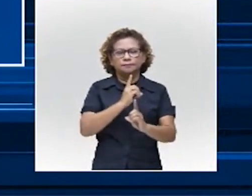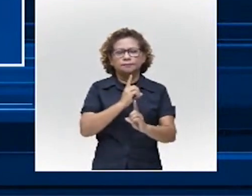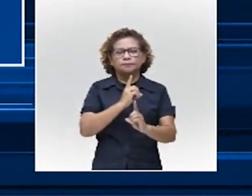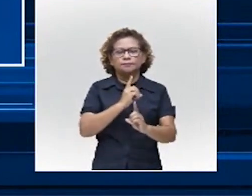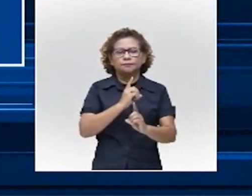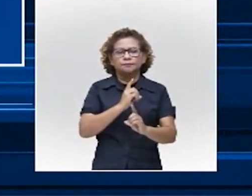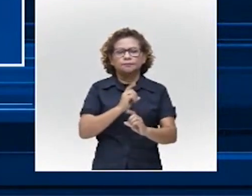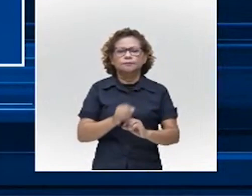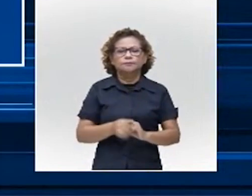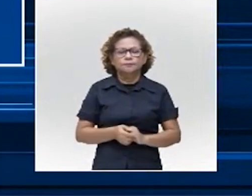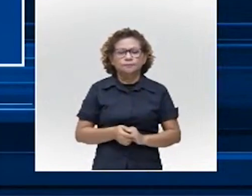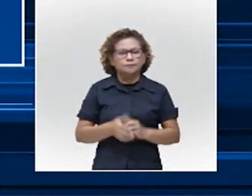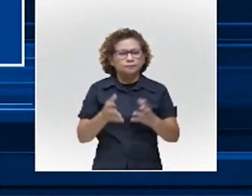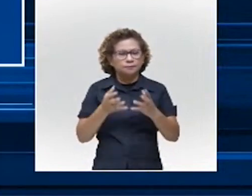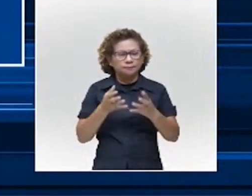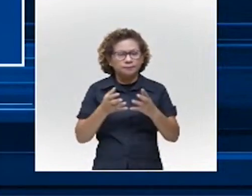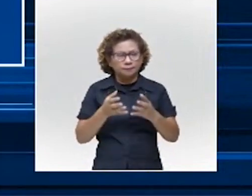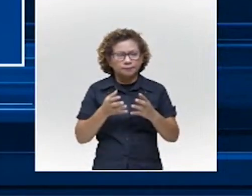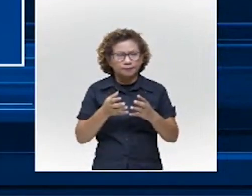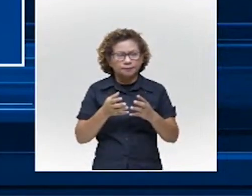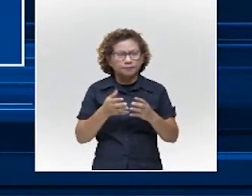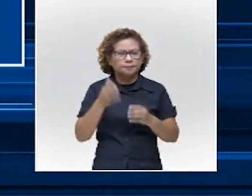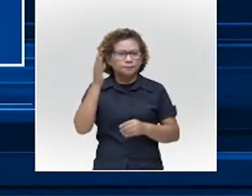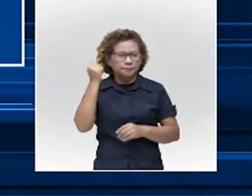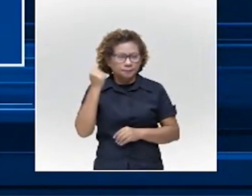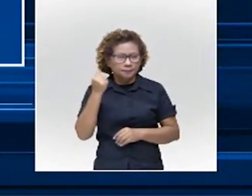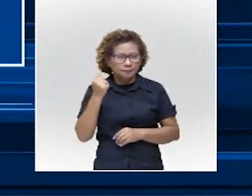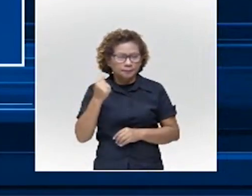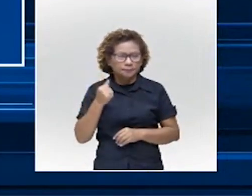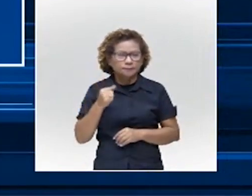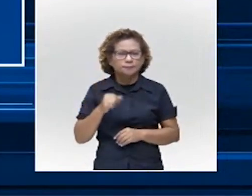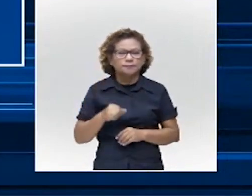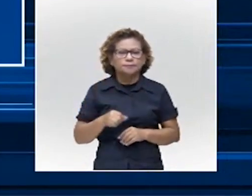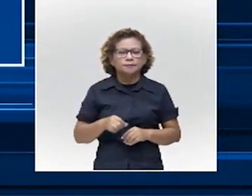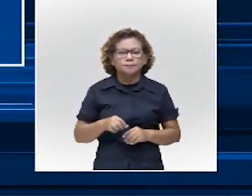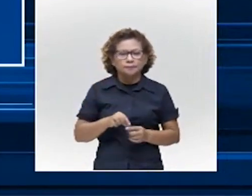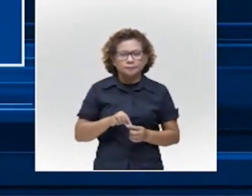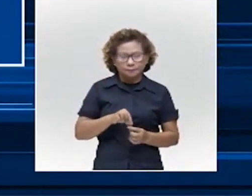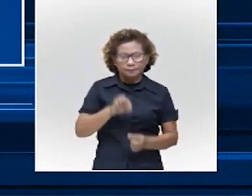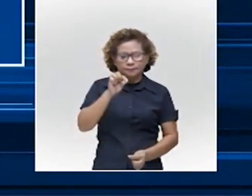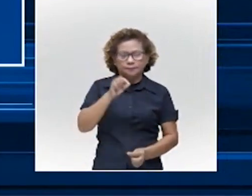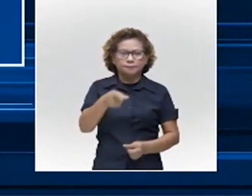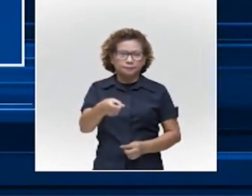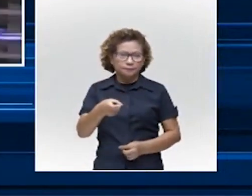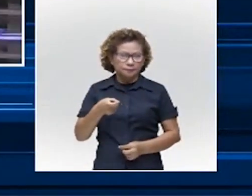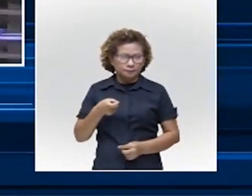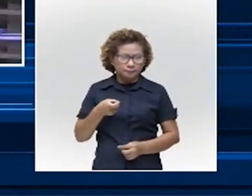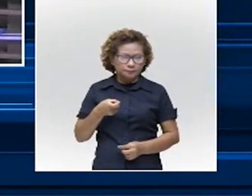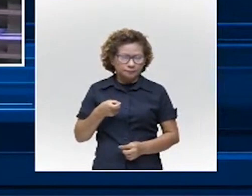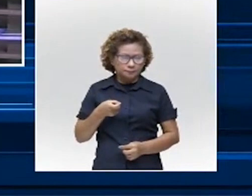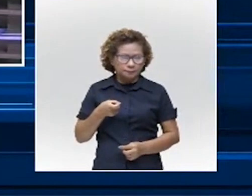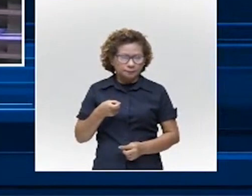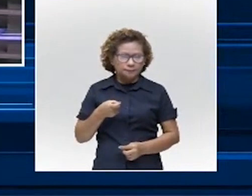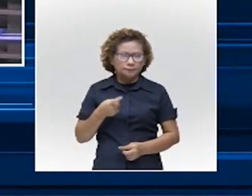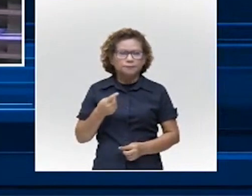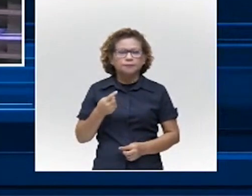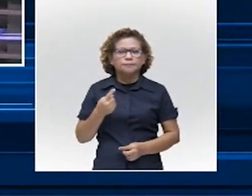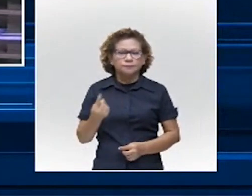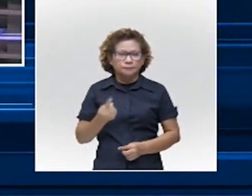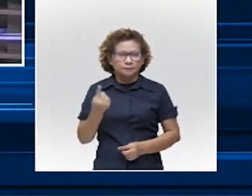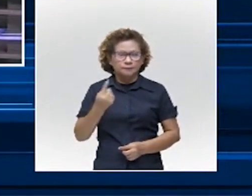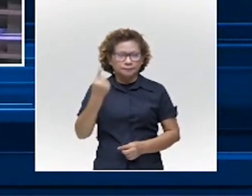que ela pede justamente a medida x, tá certo? Que é referente à altura do